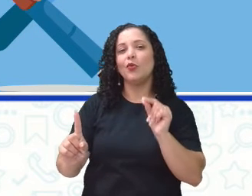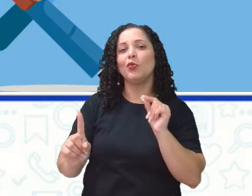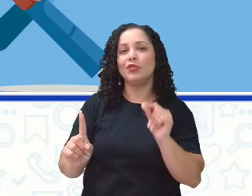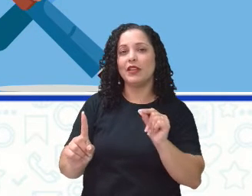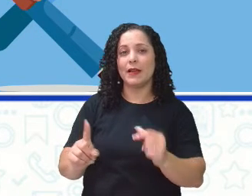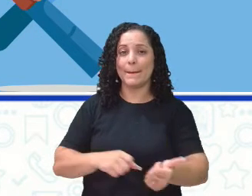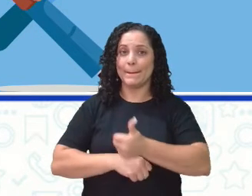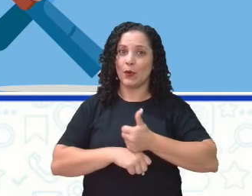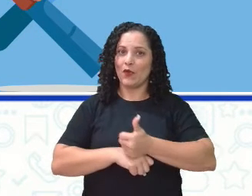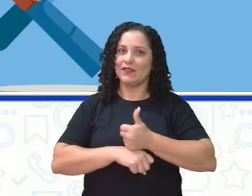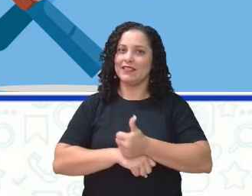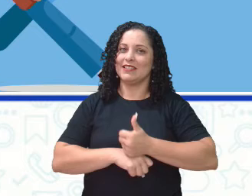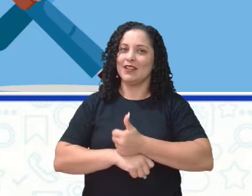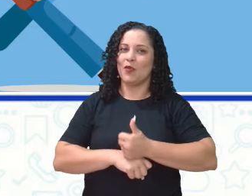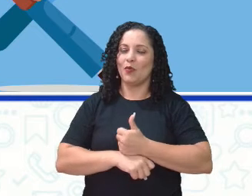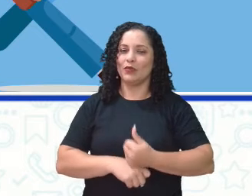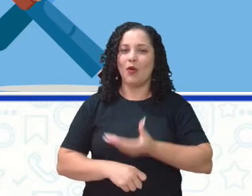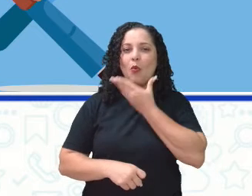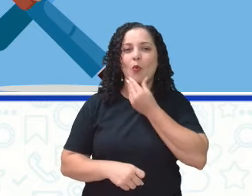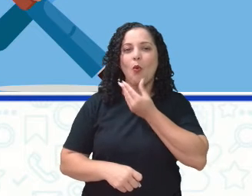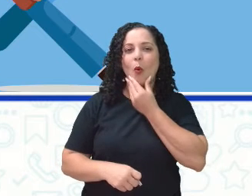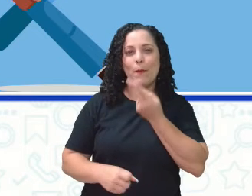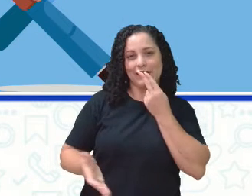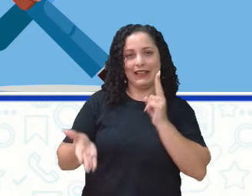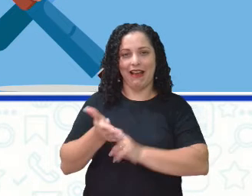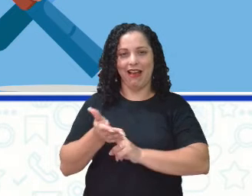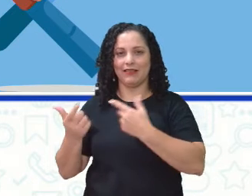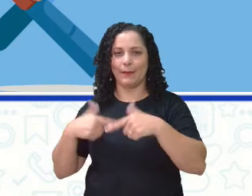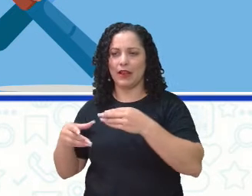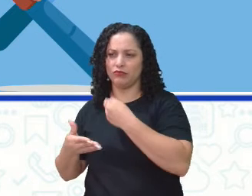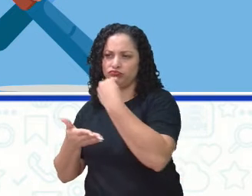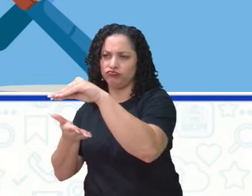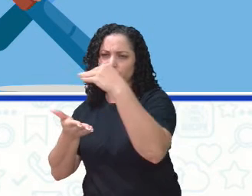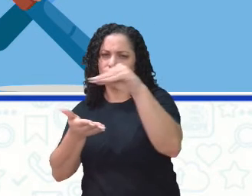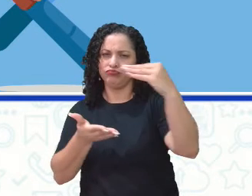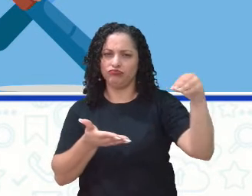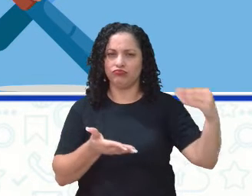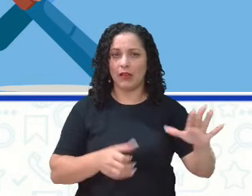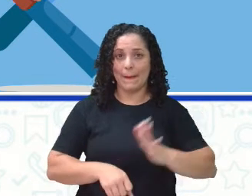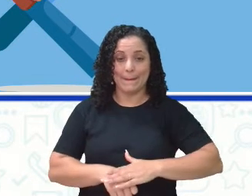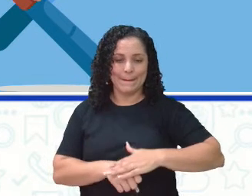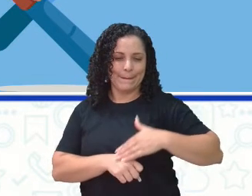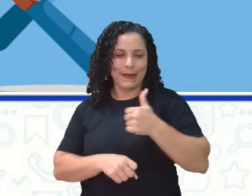sua profissão. Ele é carteiro e sente muito orgulho de ser considerado o